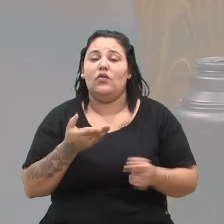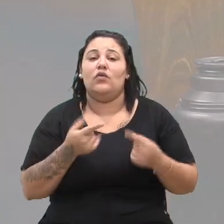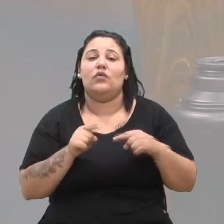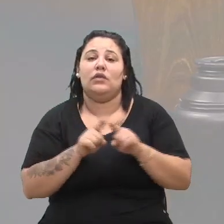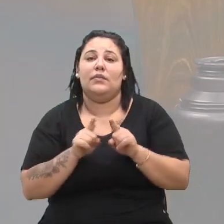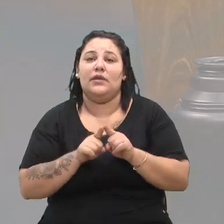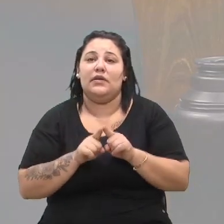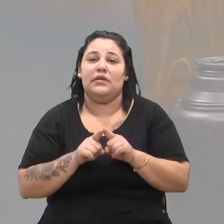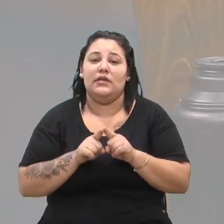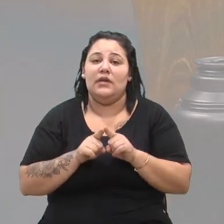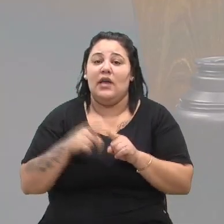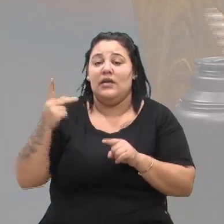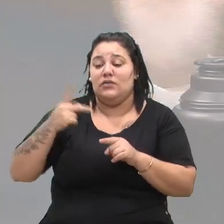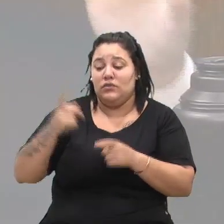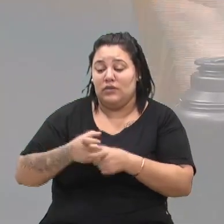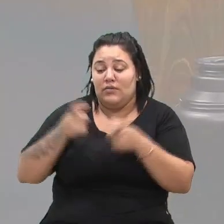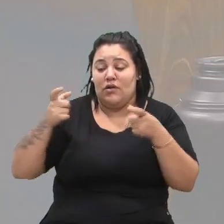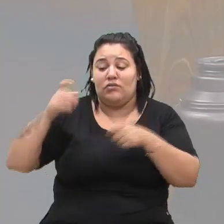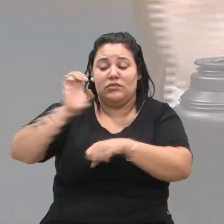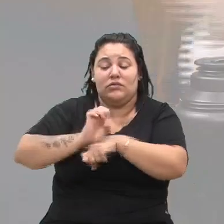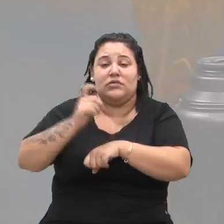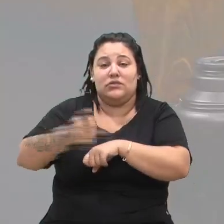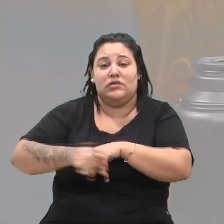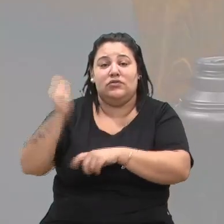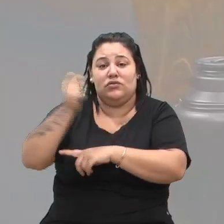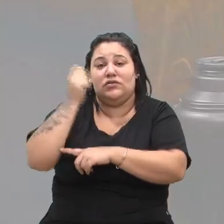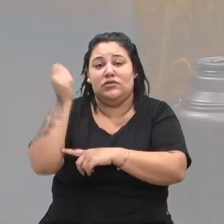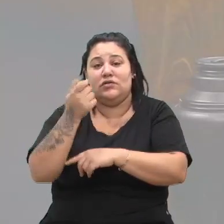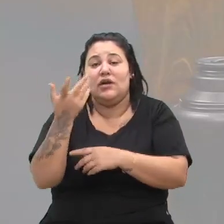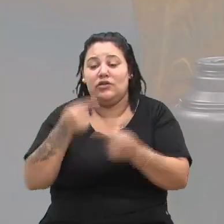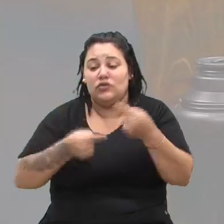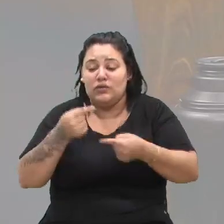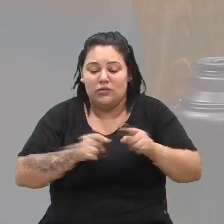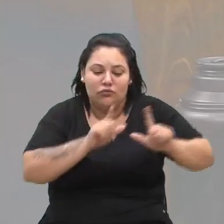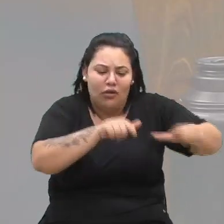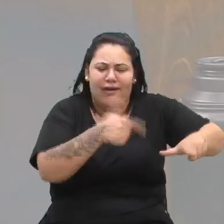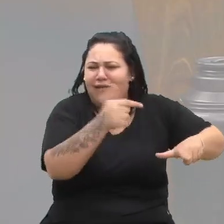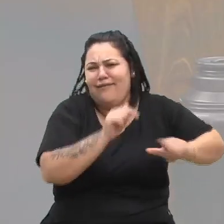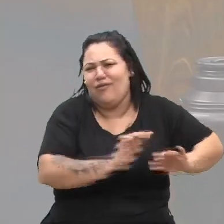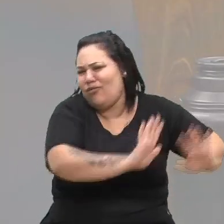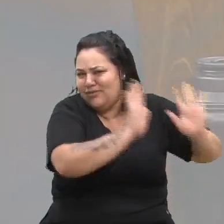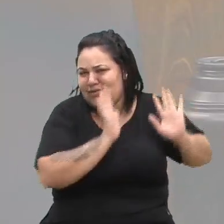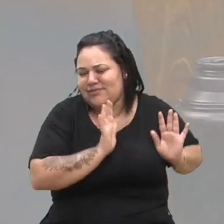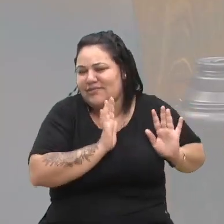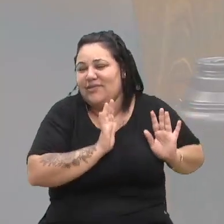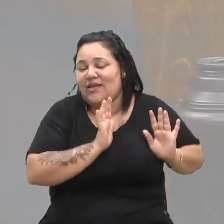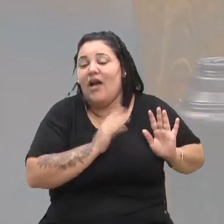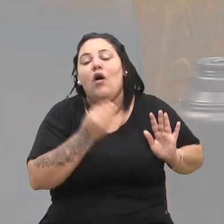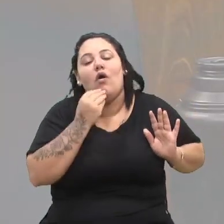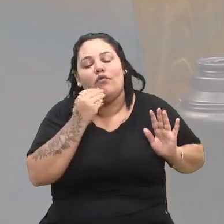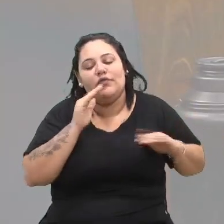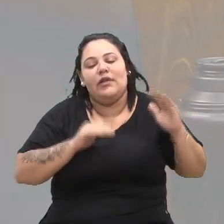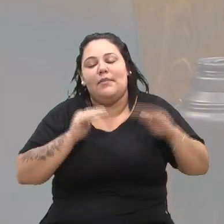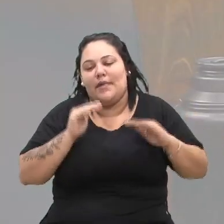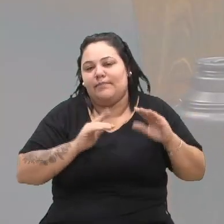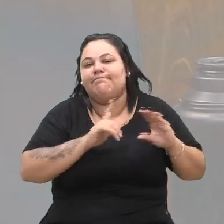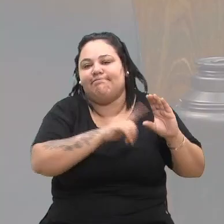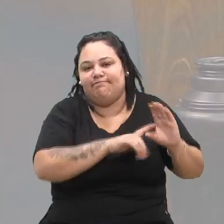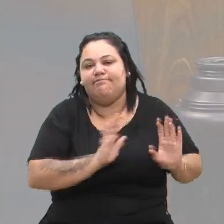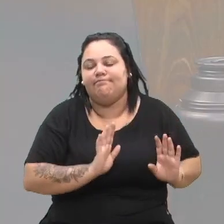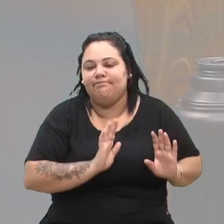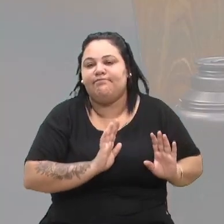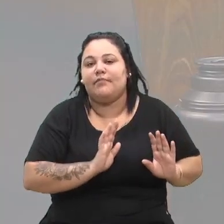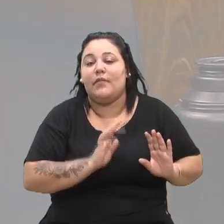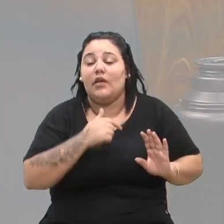A segunda maior cidade do estado do Rio Grande do Sul, né? A discussão de onde será é outra, mas lógico que isso depende muito de nós. E eu concluo dizendo